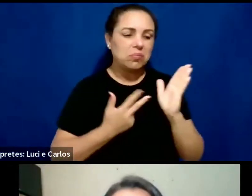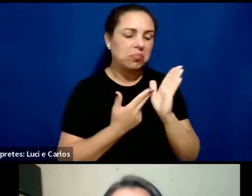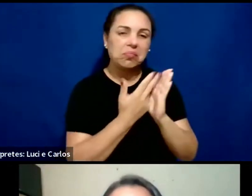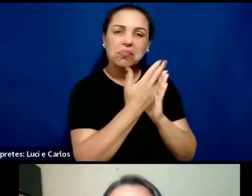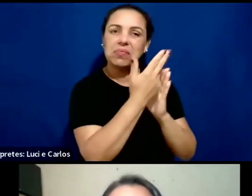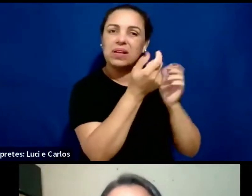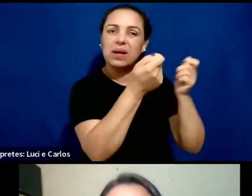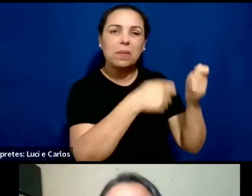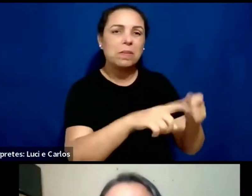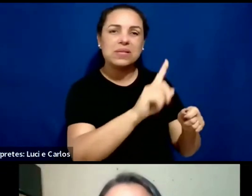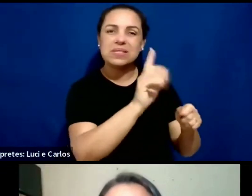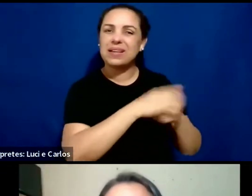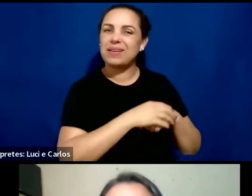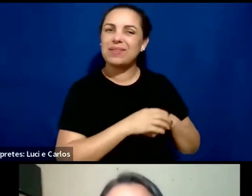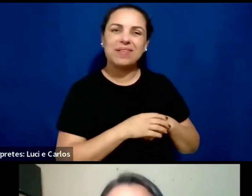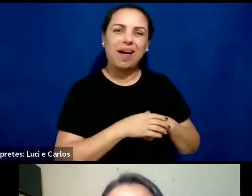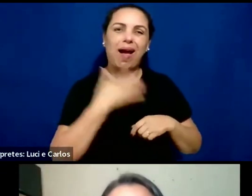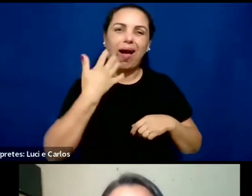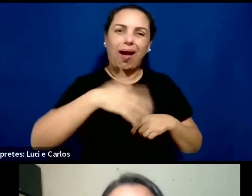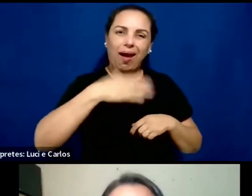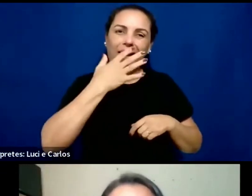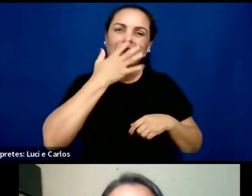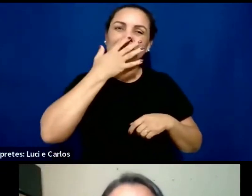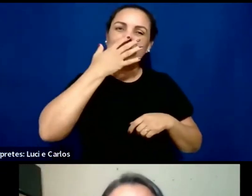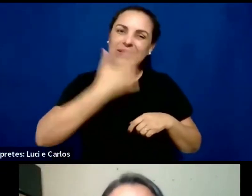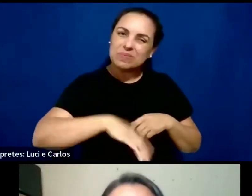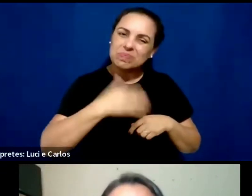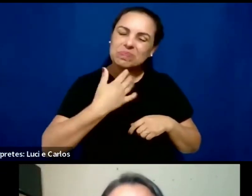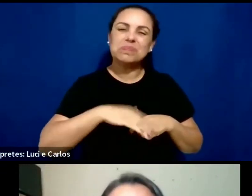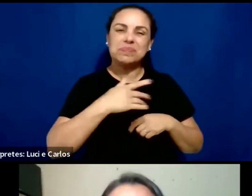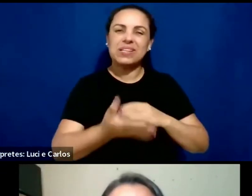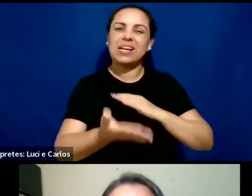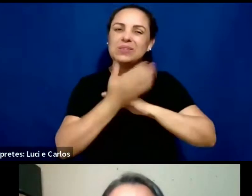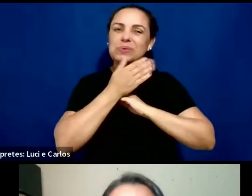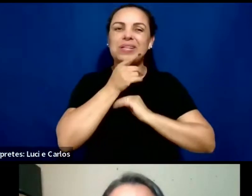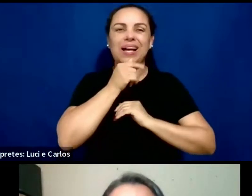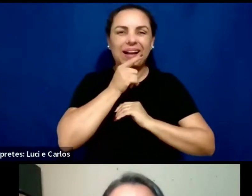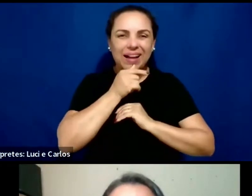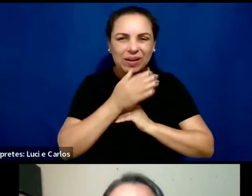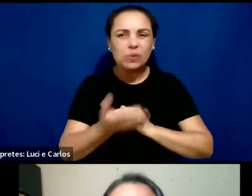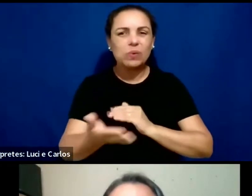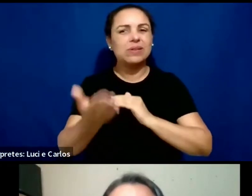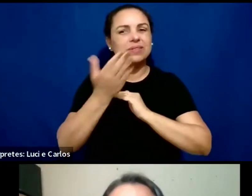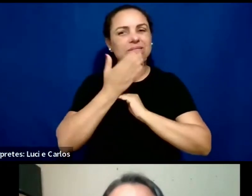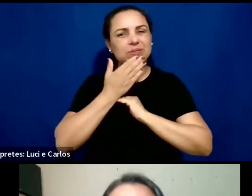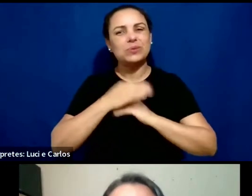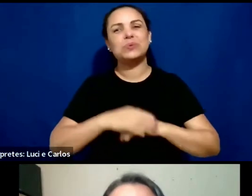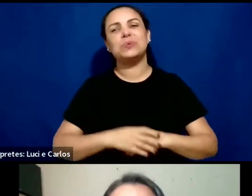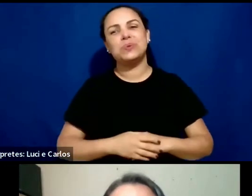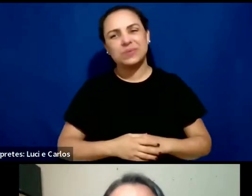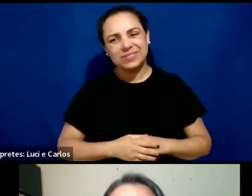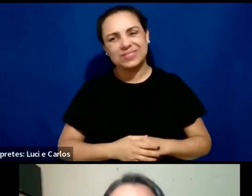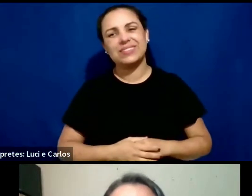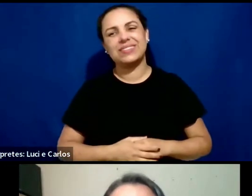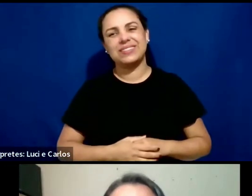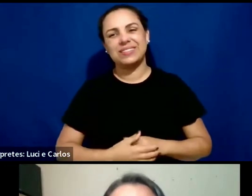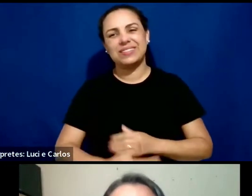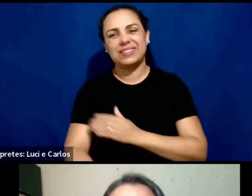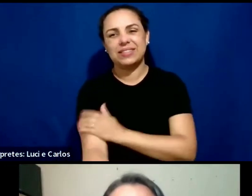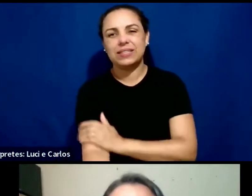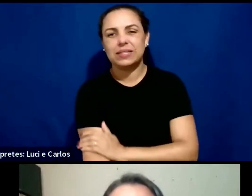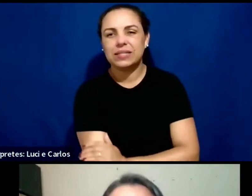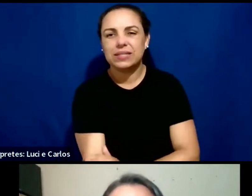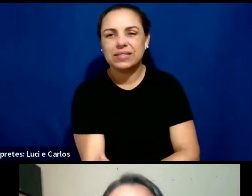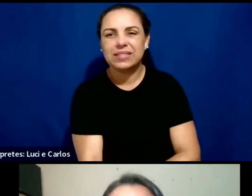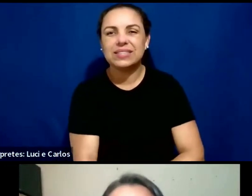através da água de qualidade, né? Então, eu penso que não existe nada que a gente possa ter.